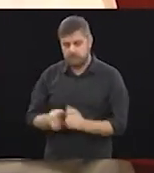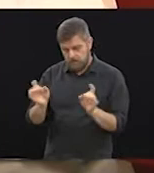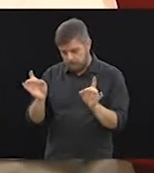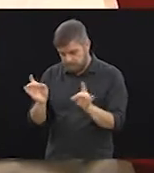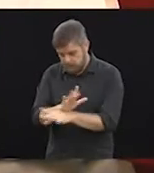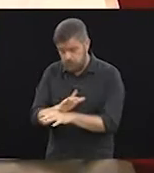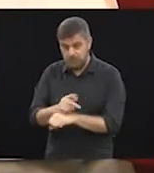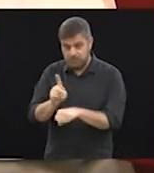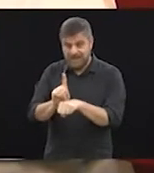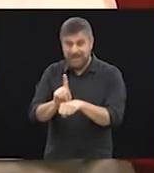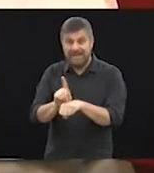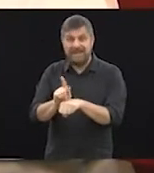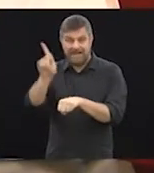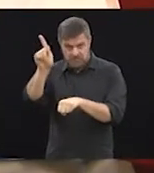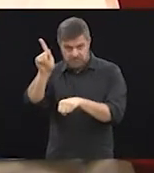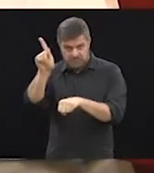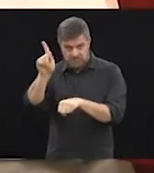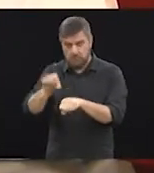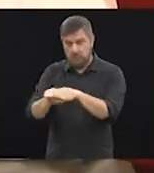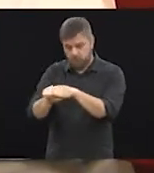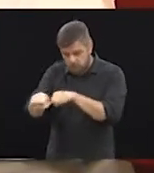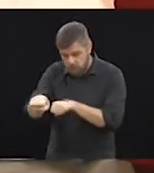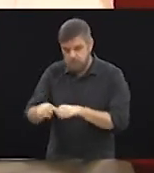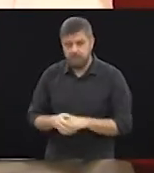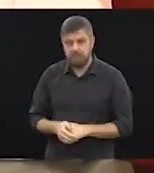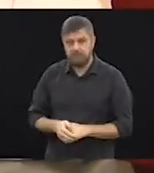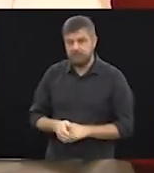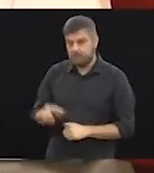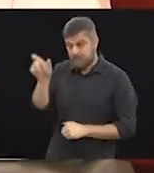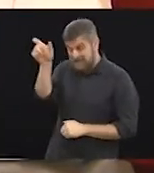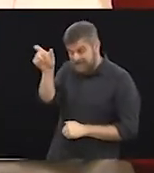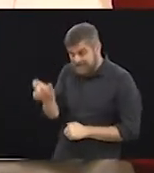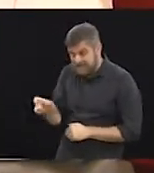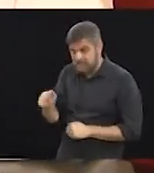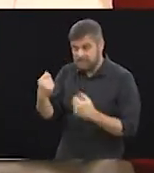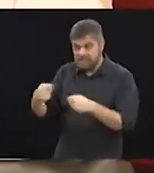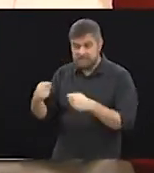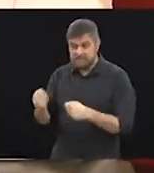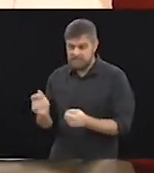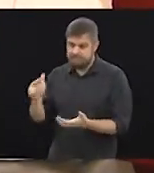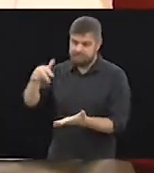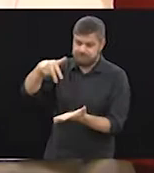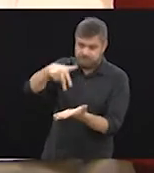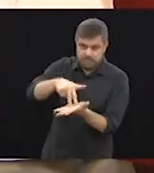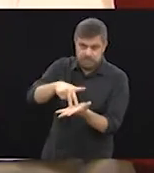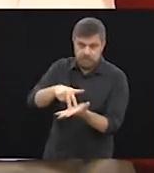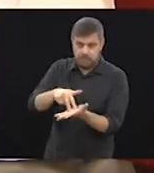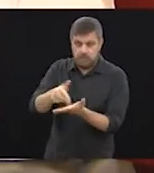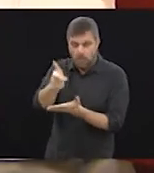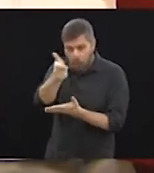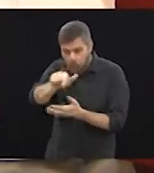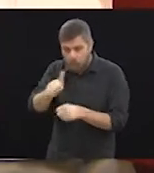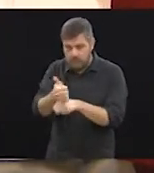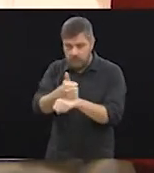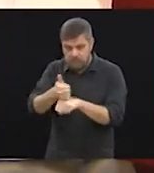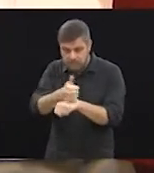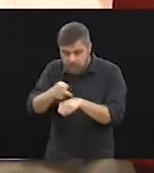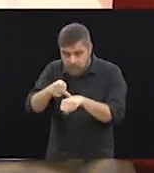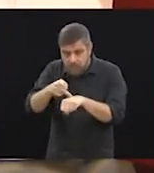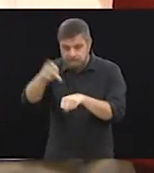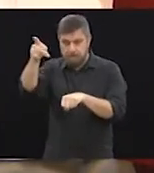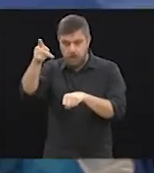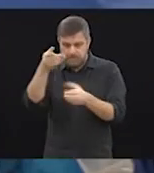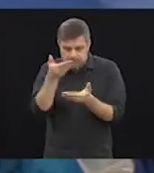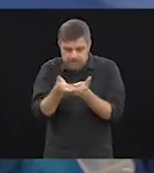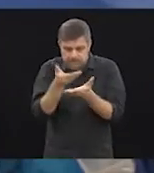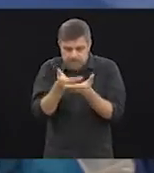que a gente fala de graduação, ele se formando, ele passa para uma outra carreira, que é a